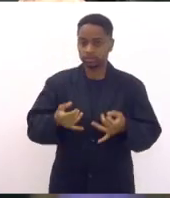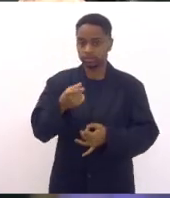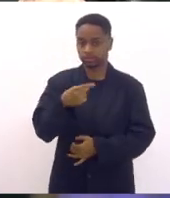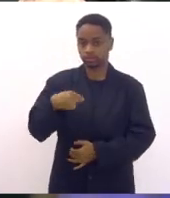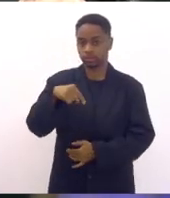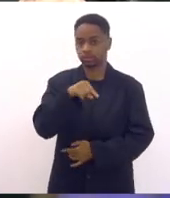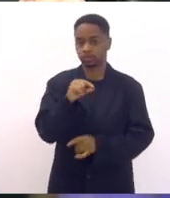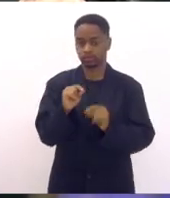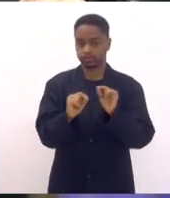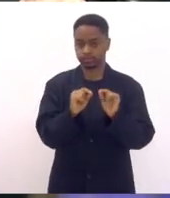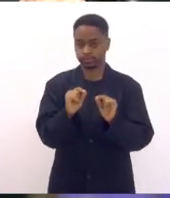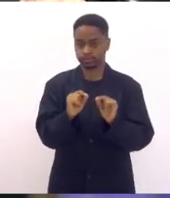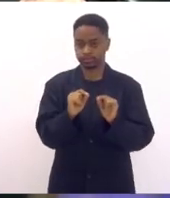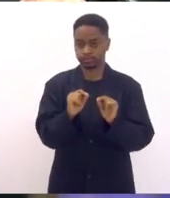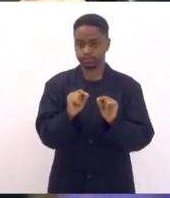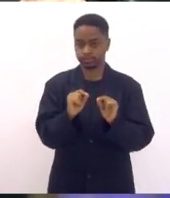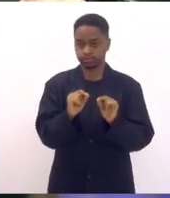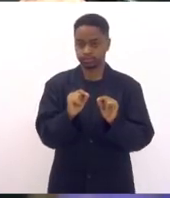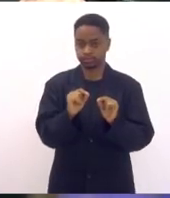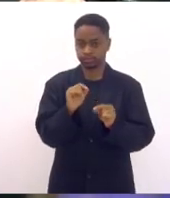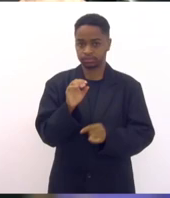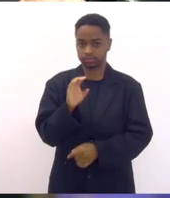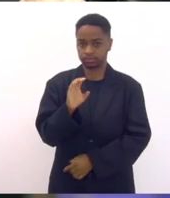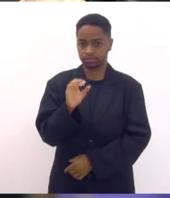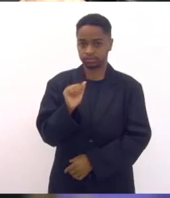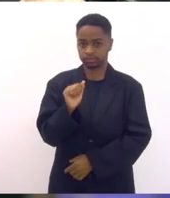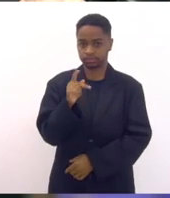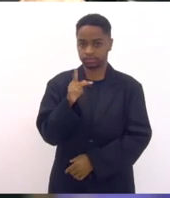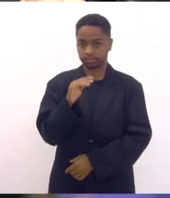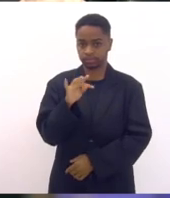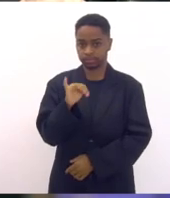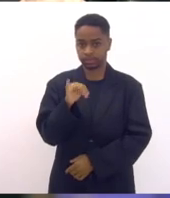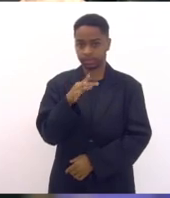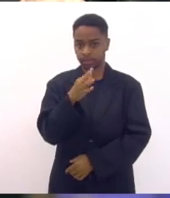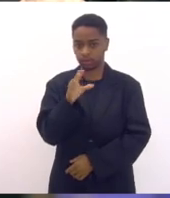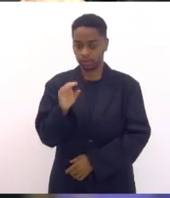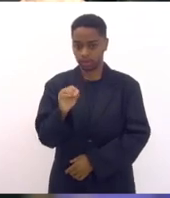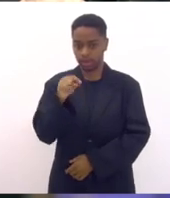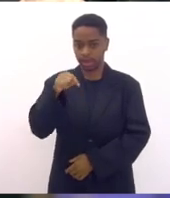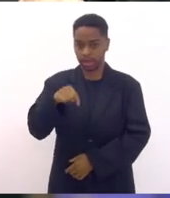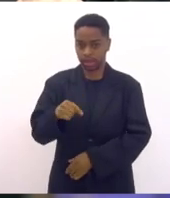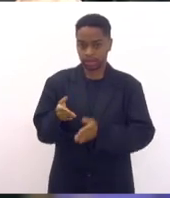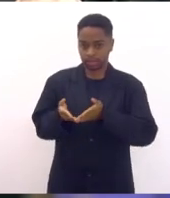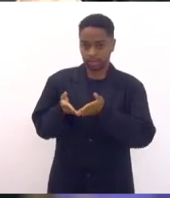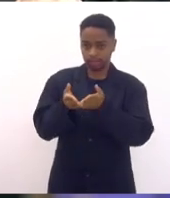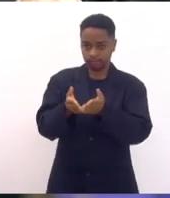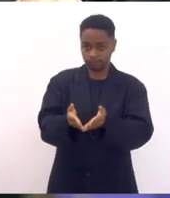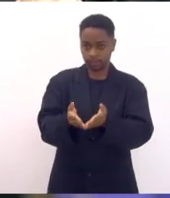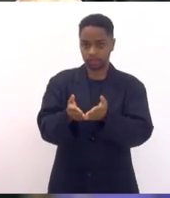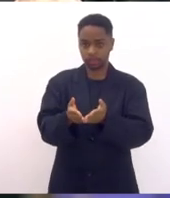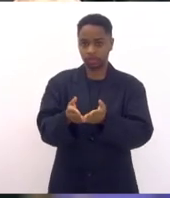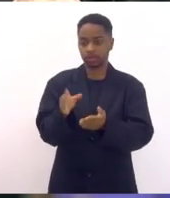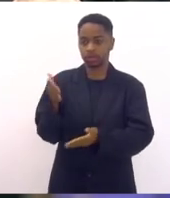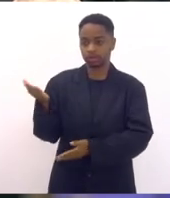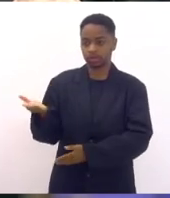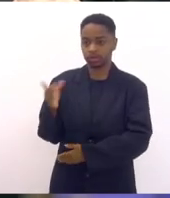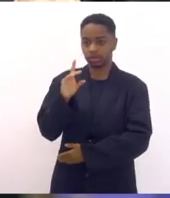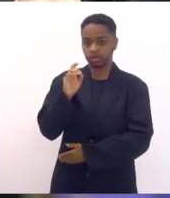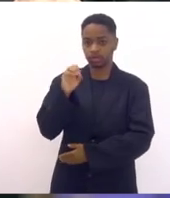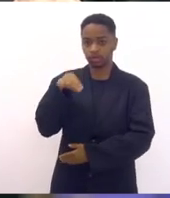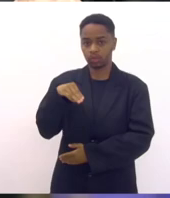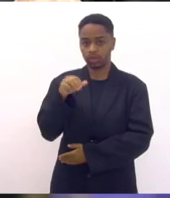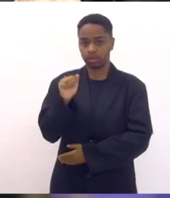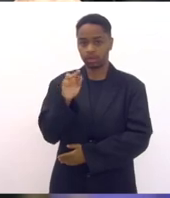gente o capitão deste navio é sua eminência Dom Oran João